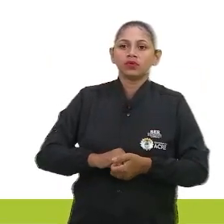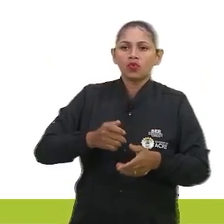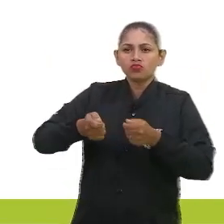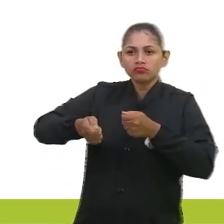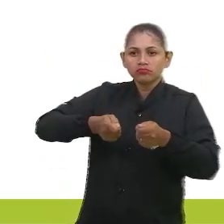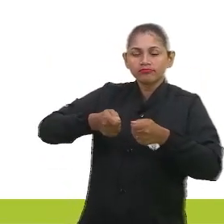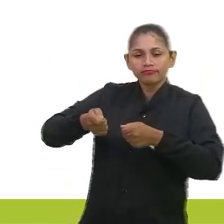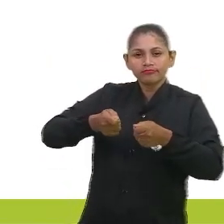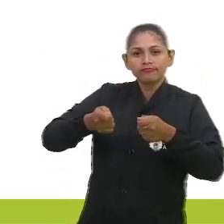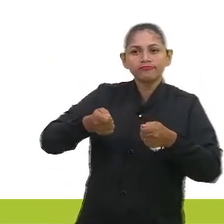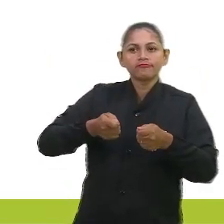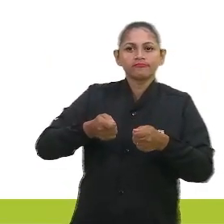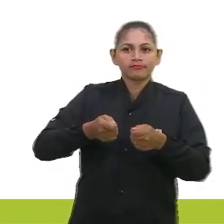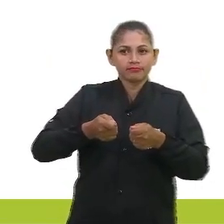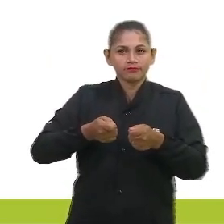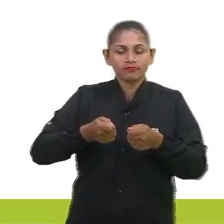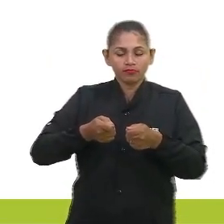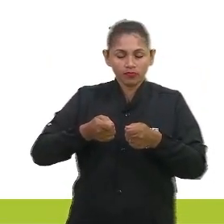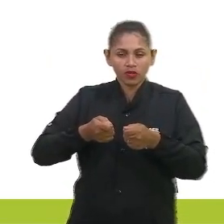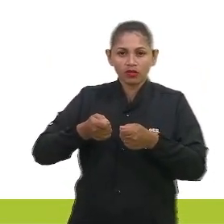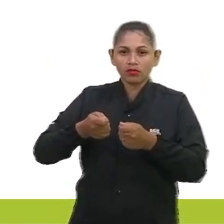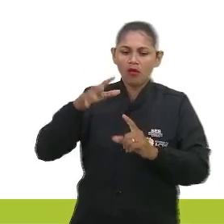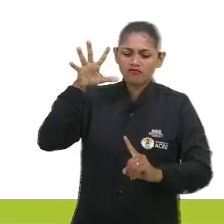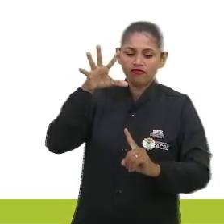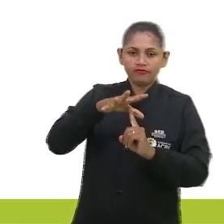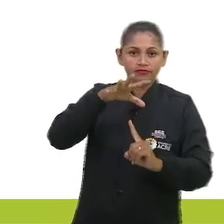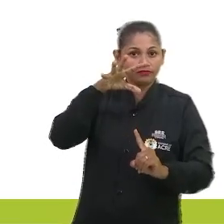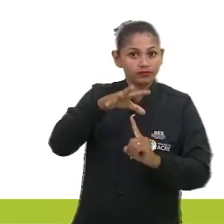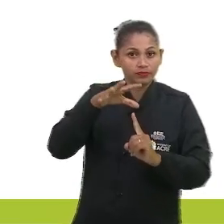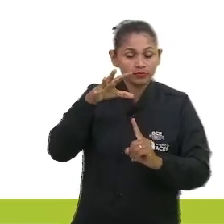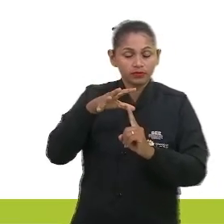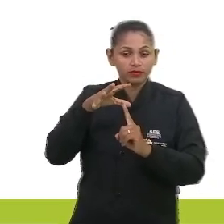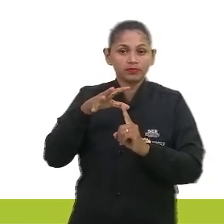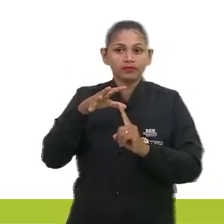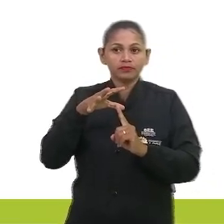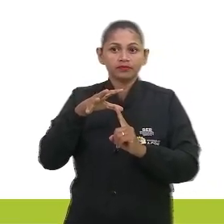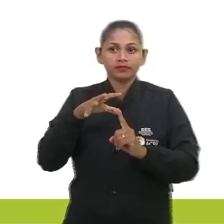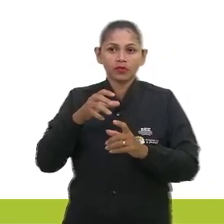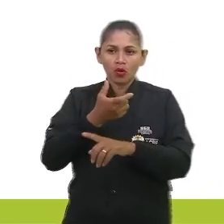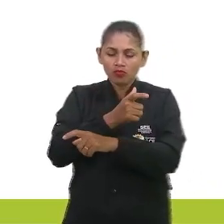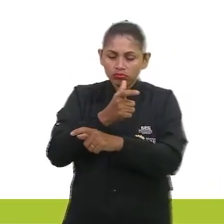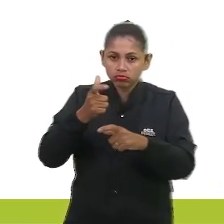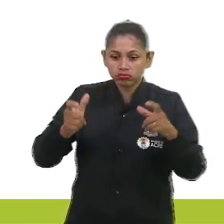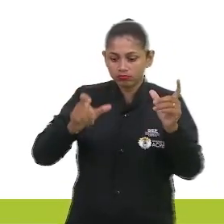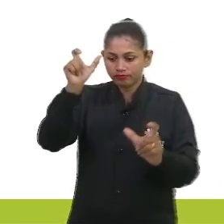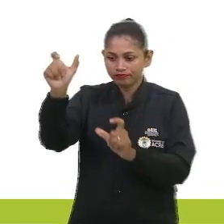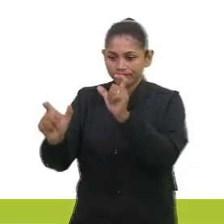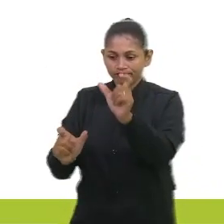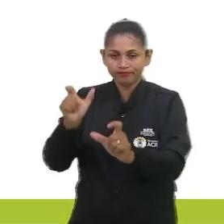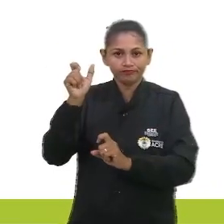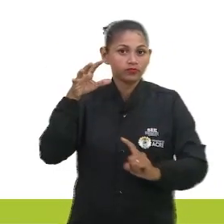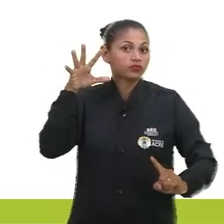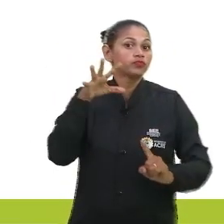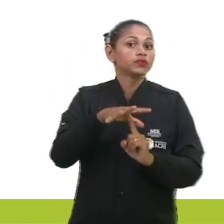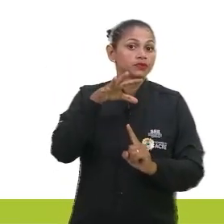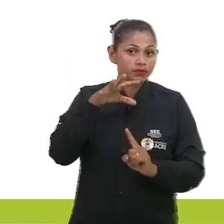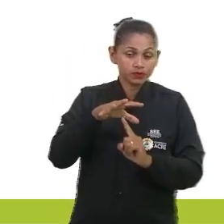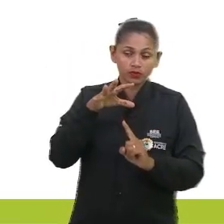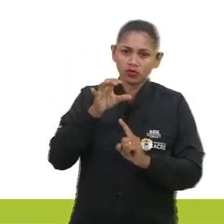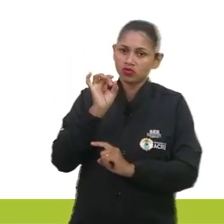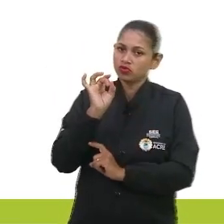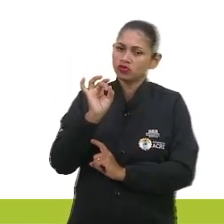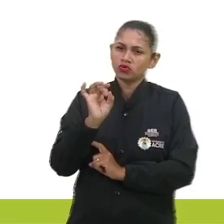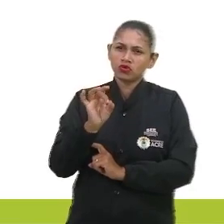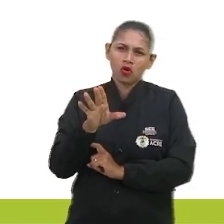pode promover, né, na cabeça, no pensamento da população, e o grande número de pessoas que são influenciáveis, não apenas devido à